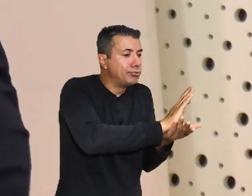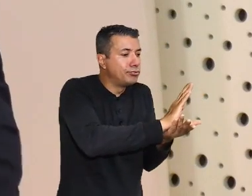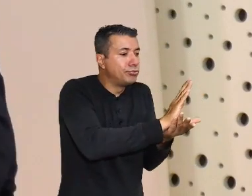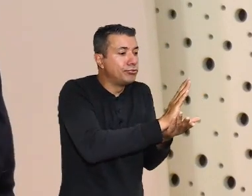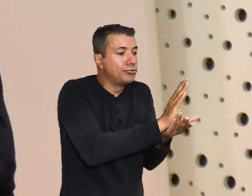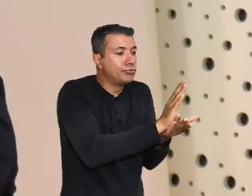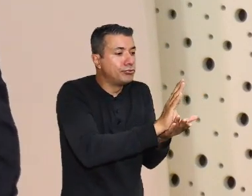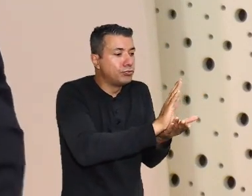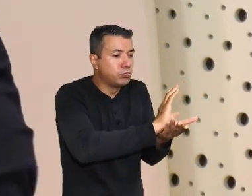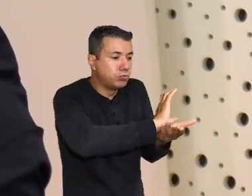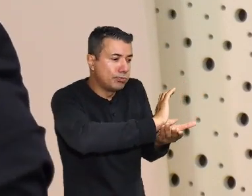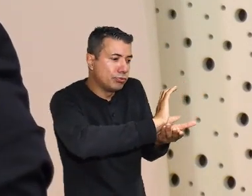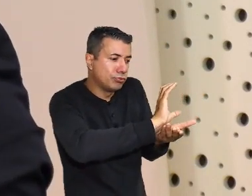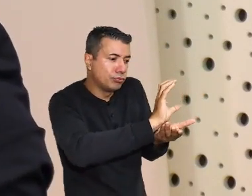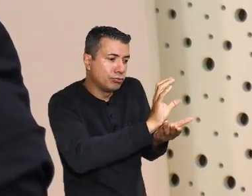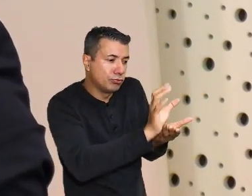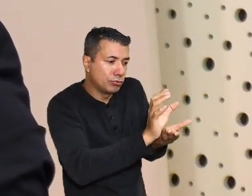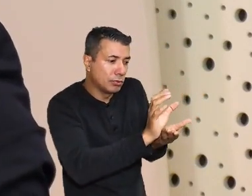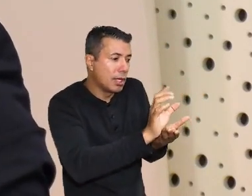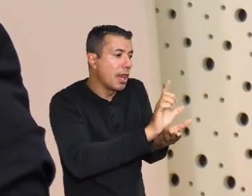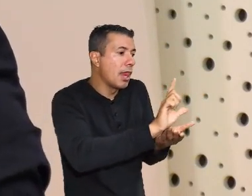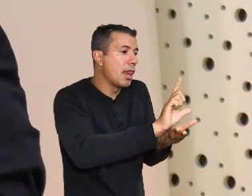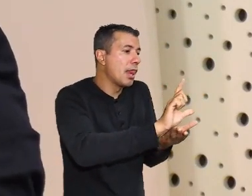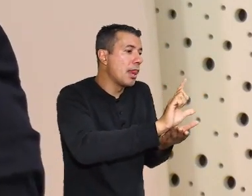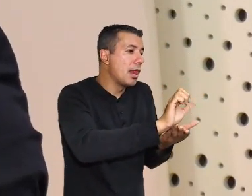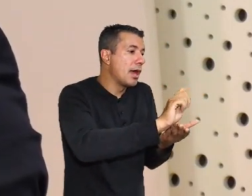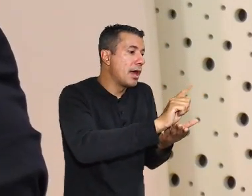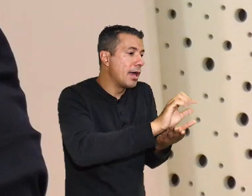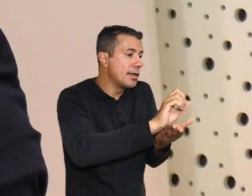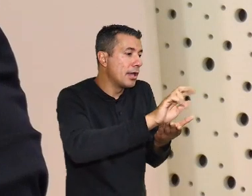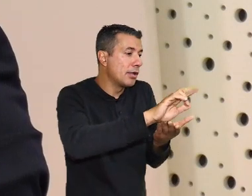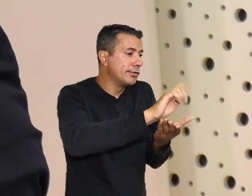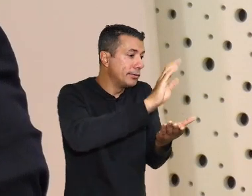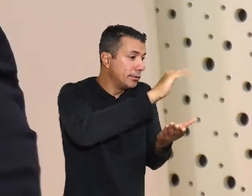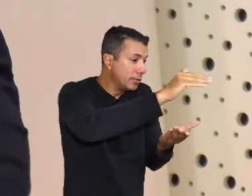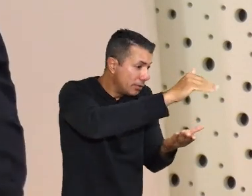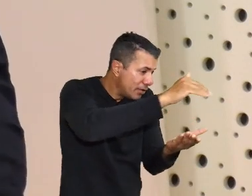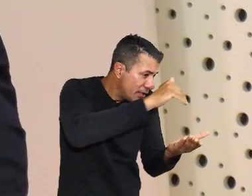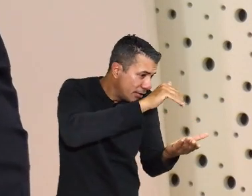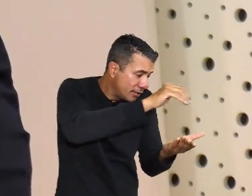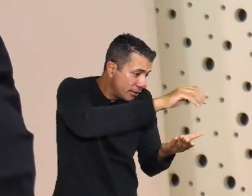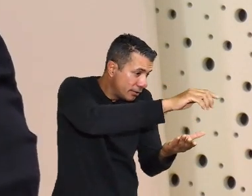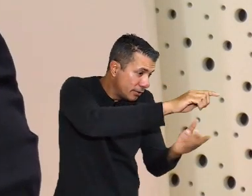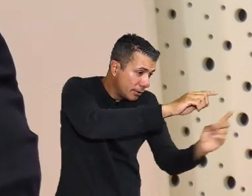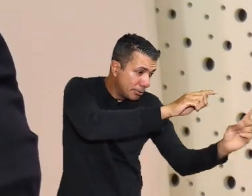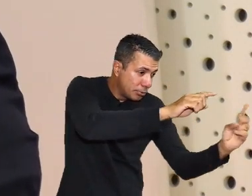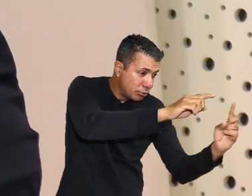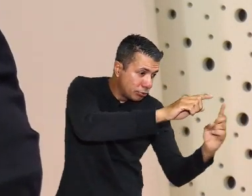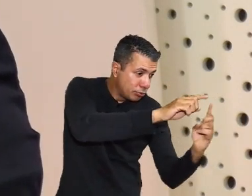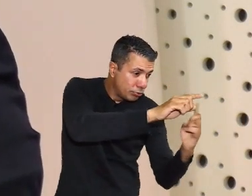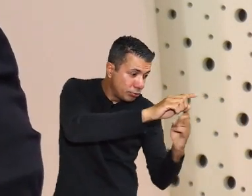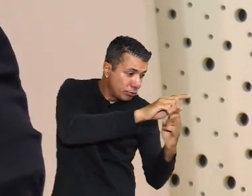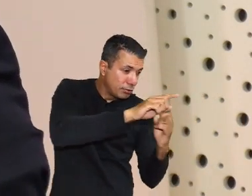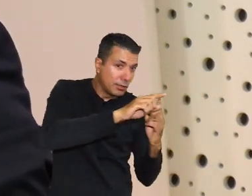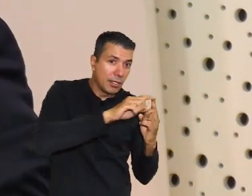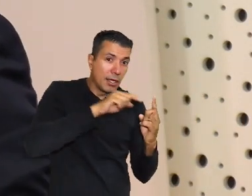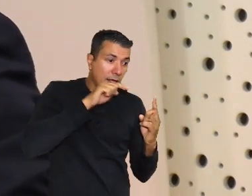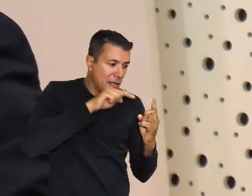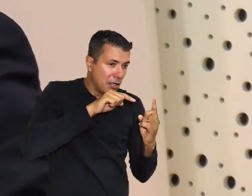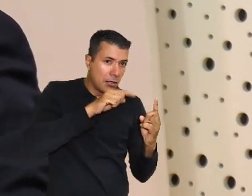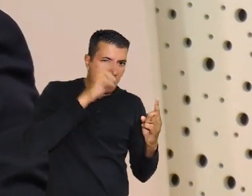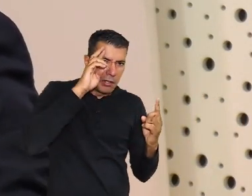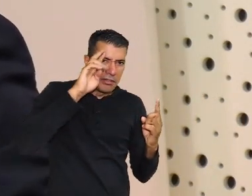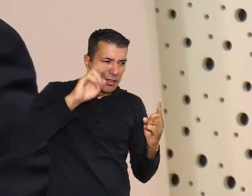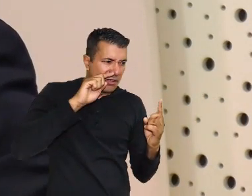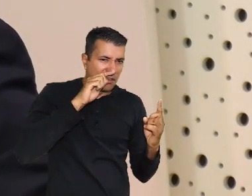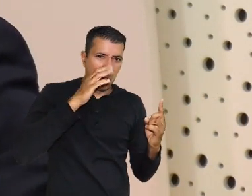para fora. E ele ressuscita Lázaro. Percebam que Lázaro estava morto mesmo. E quando ele pediu para retirar a pedra, a família disse, mas Senhor,